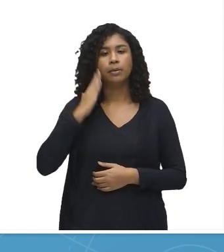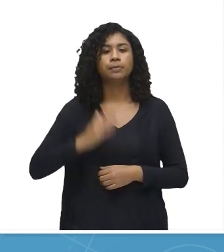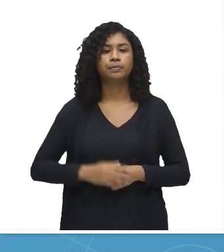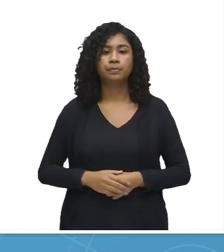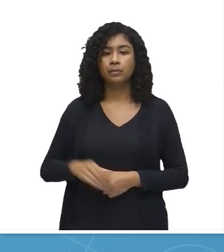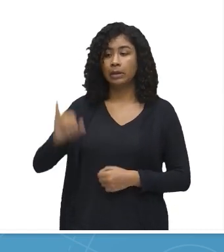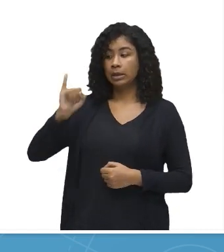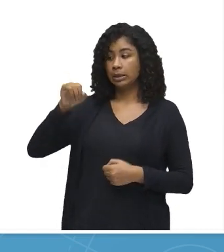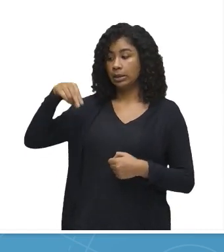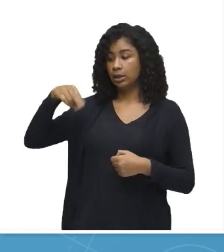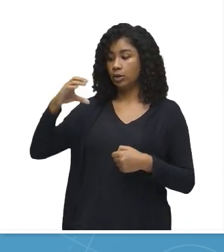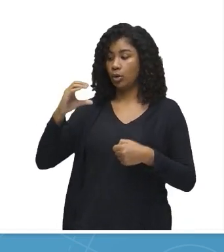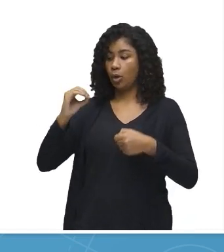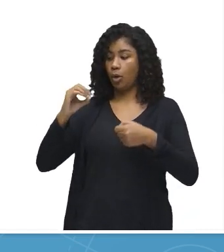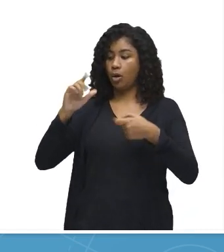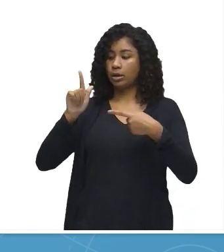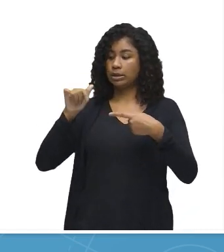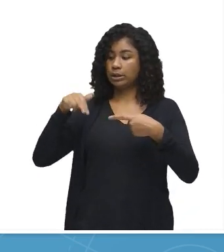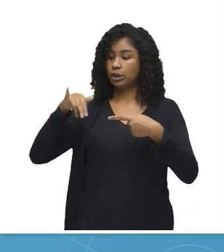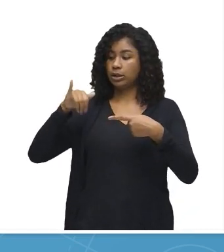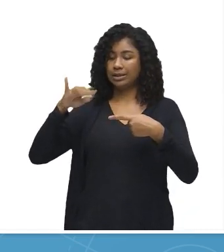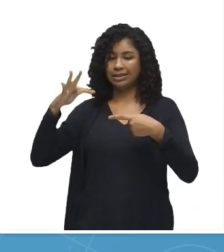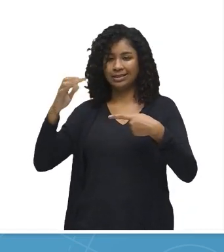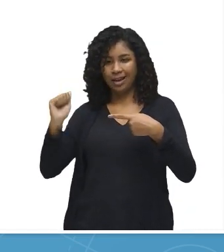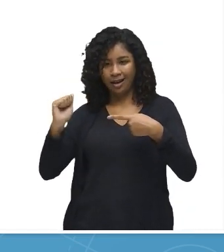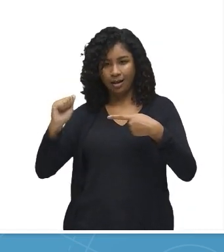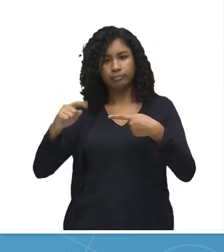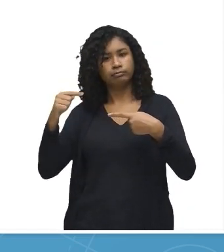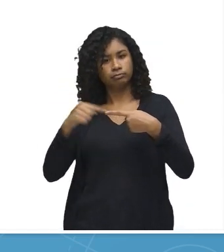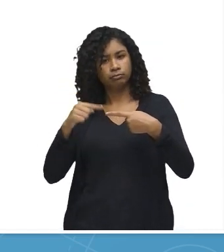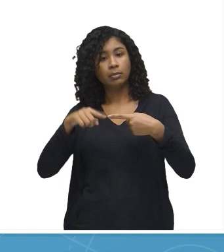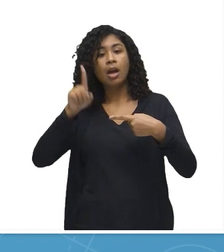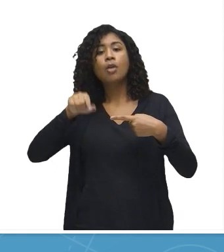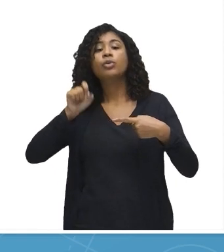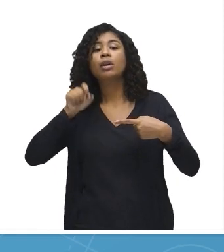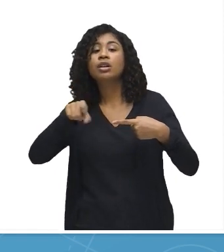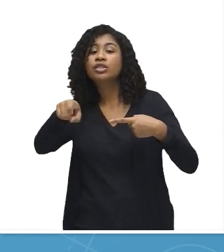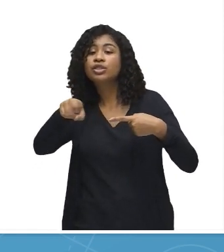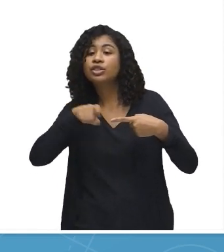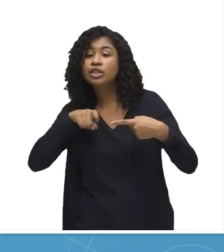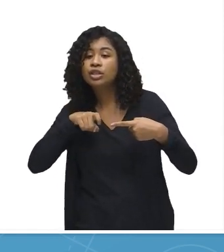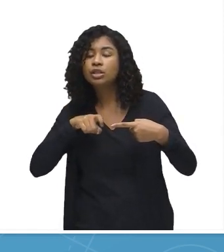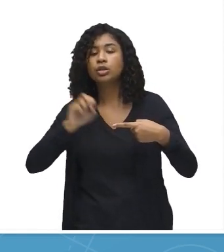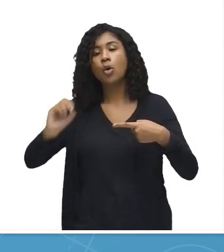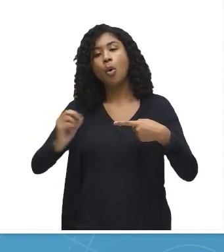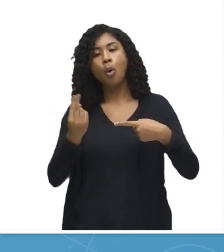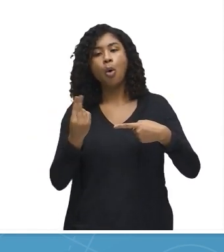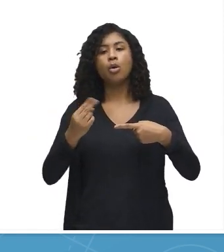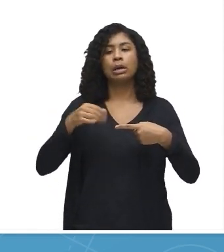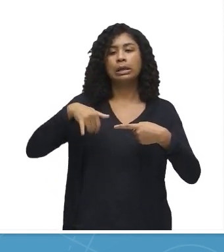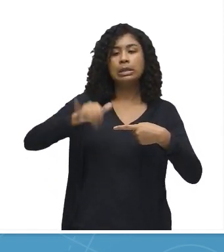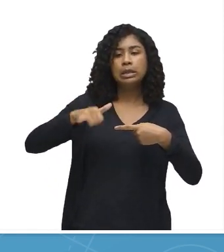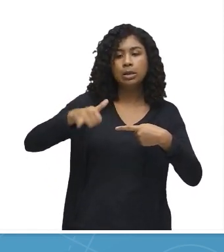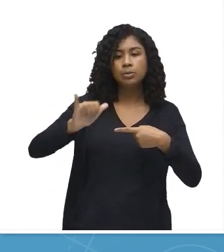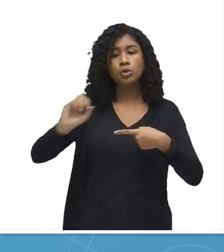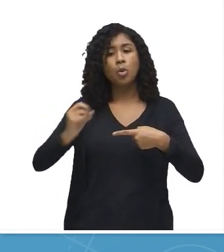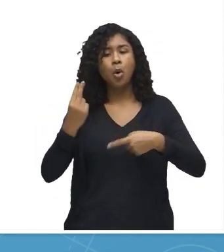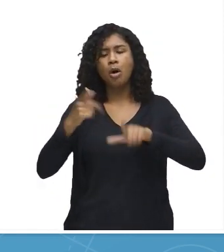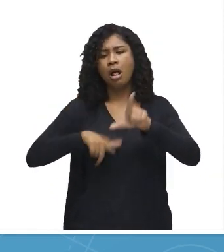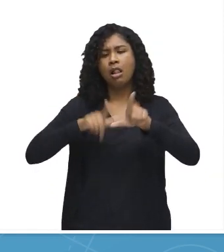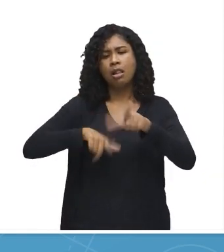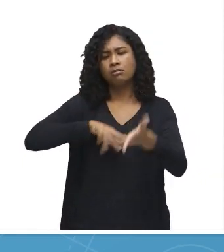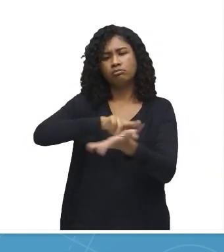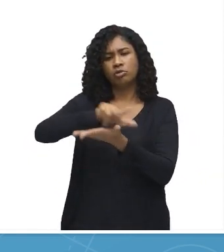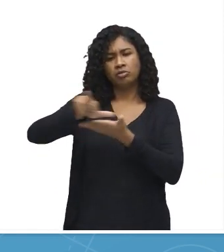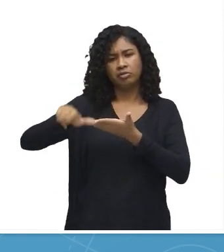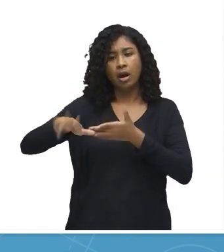incógnita, tá? A incógnita, nesse caso aqui, é o x. Mas como eu falei, pode ser o y também, pode ser o A, pode ser o B. O mais comum é